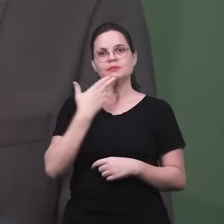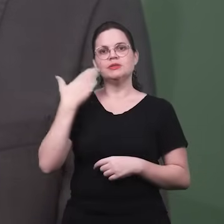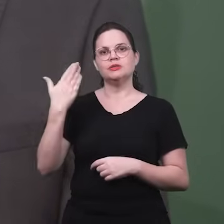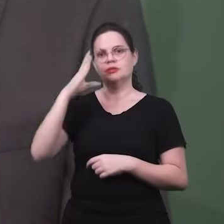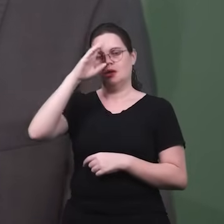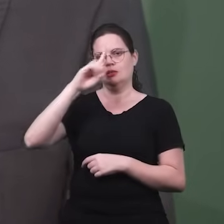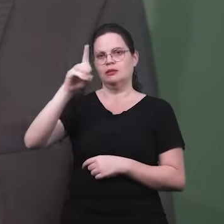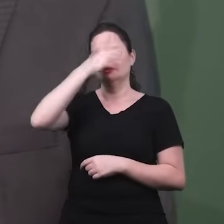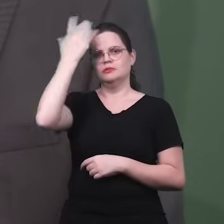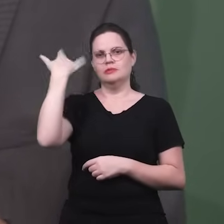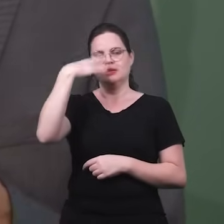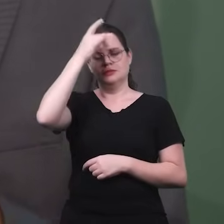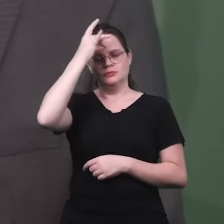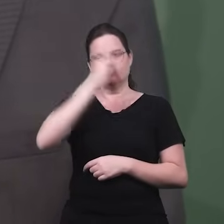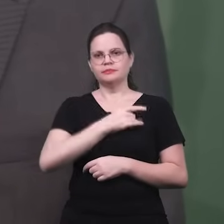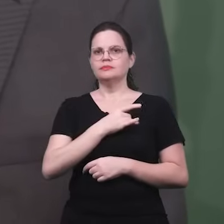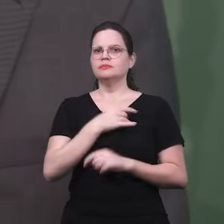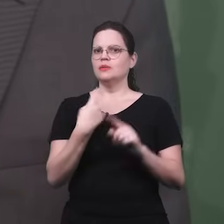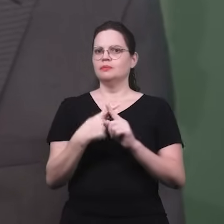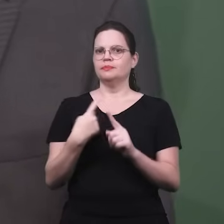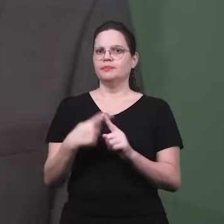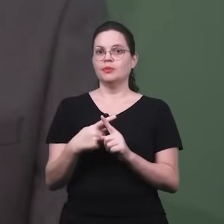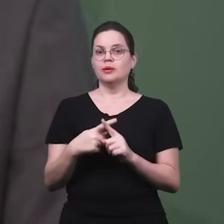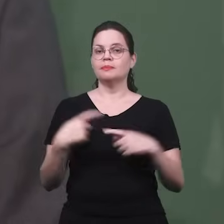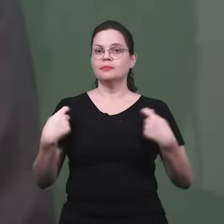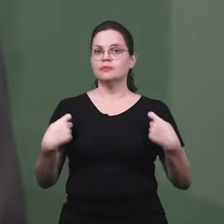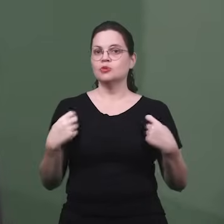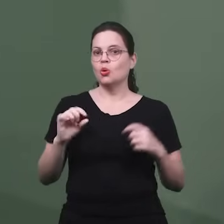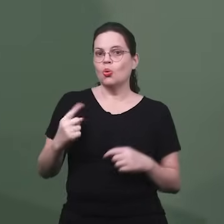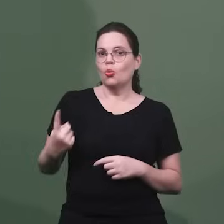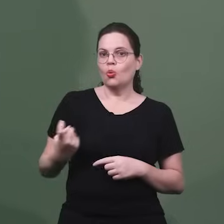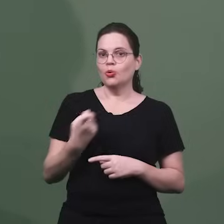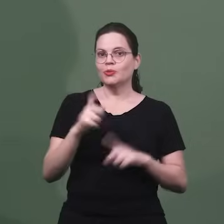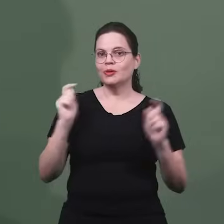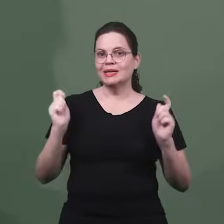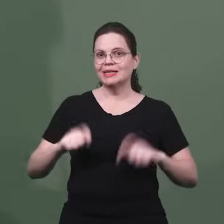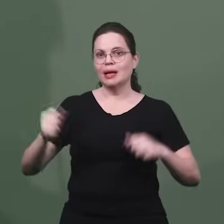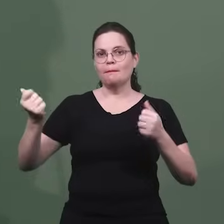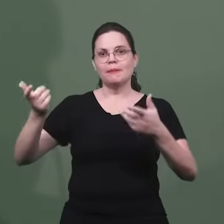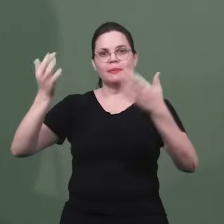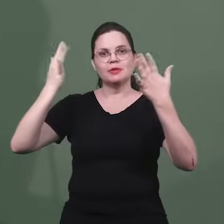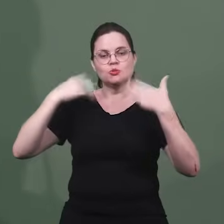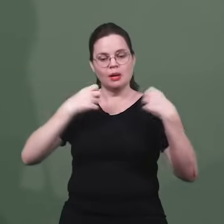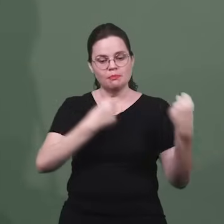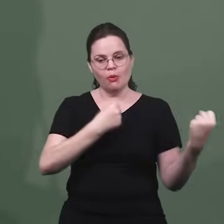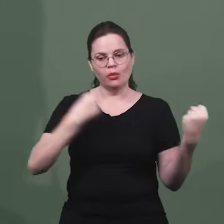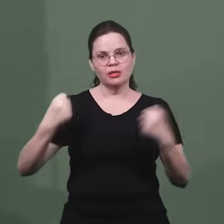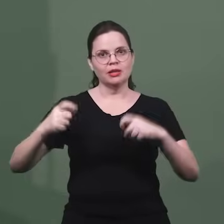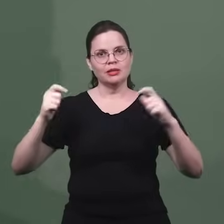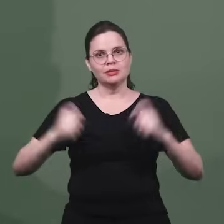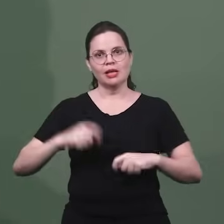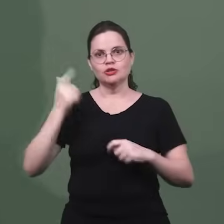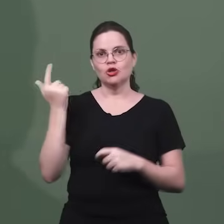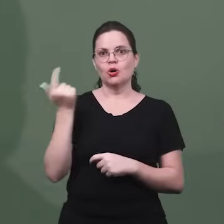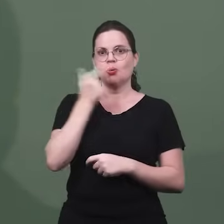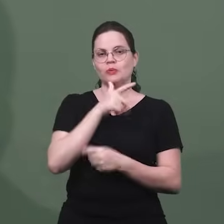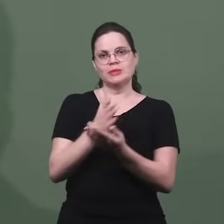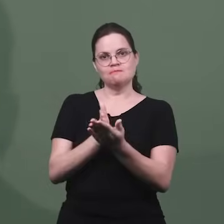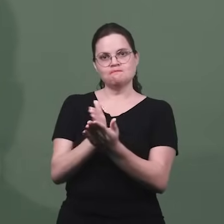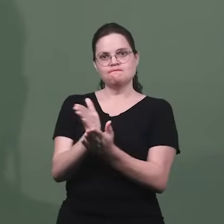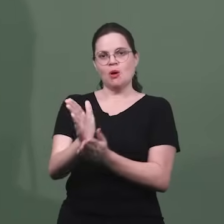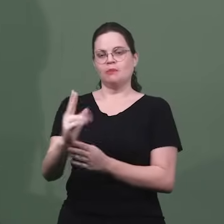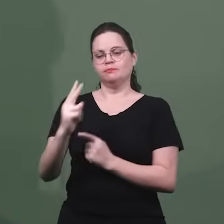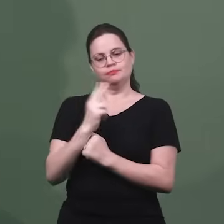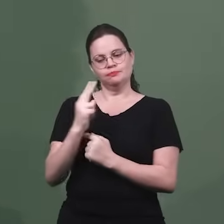o batismo com o Espírito Santo. Porque só o Espírito Santo vai te dar poder, condições de preservar a